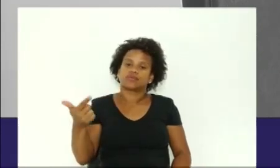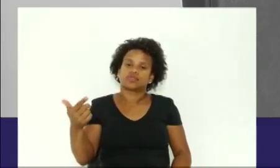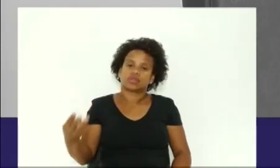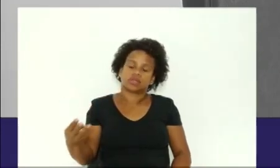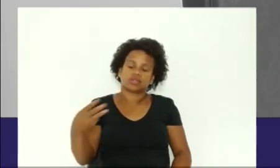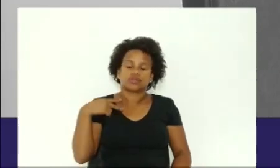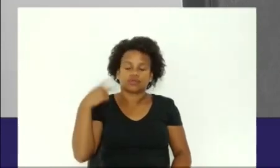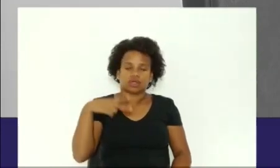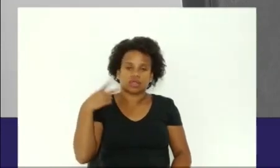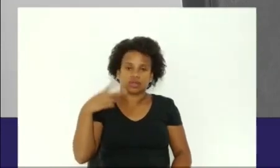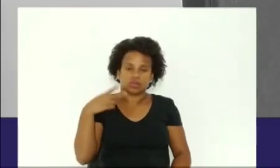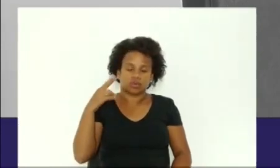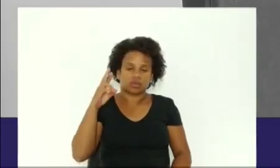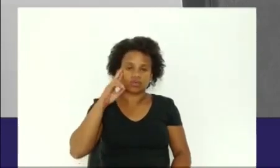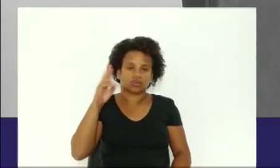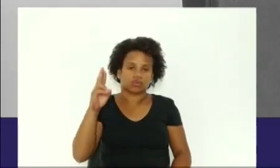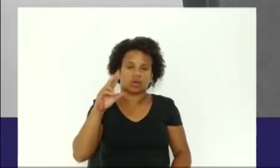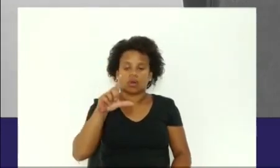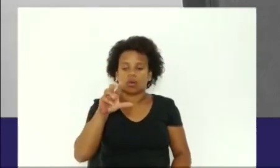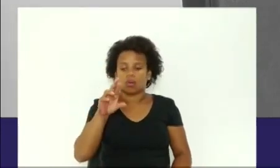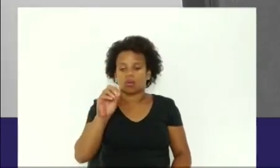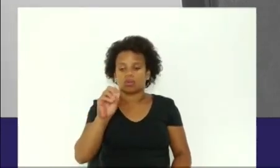autora Rosiello, PDT.